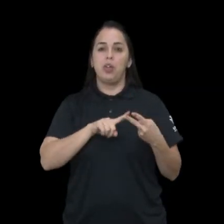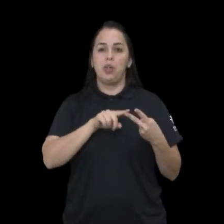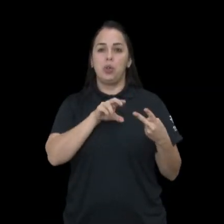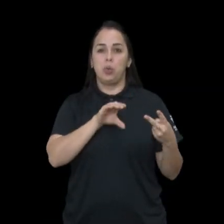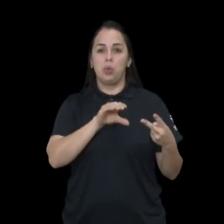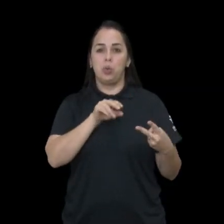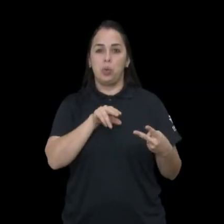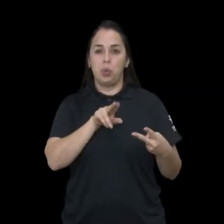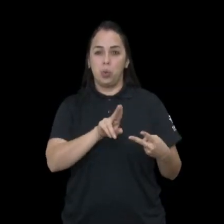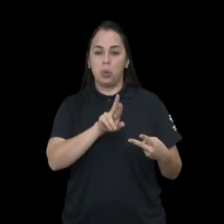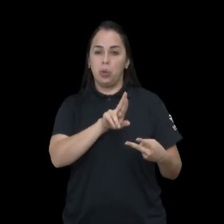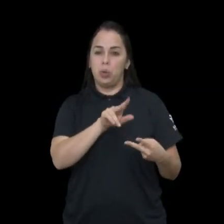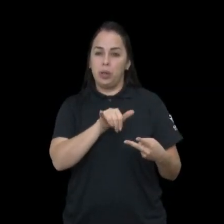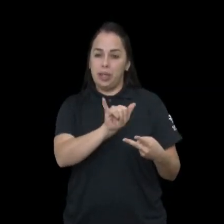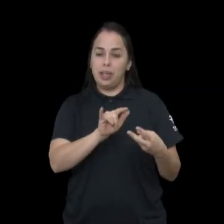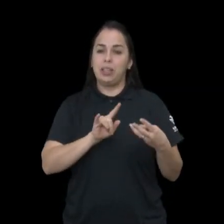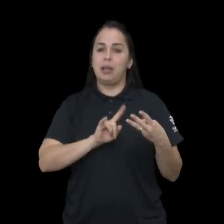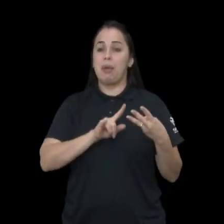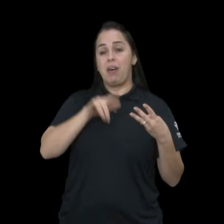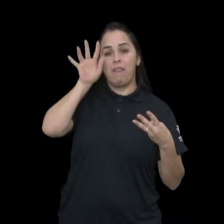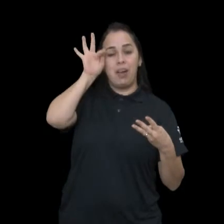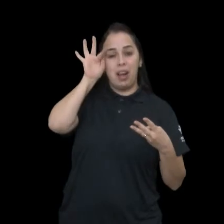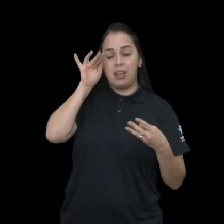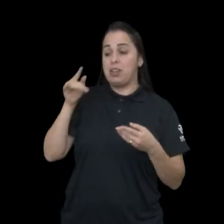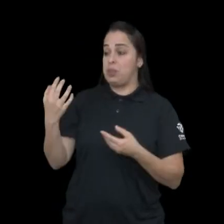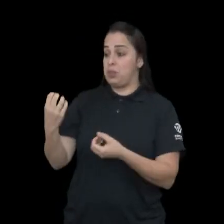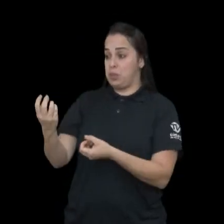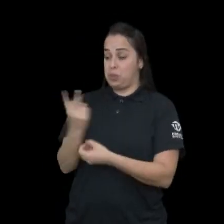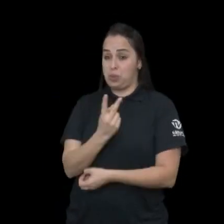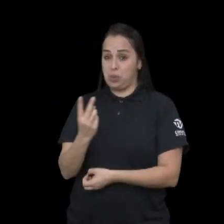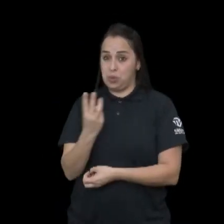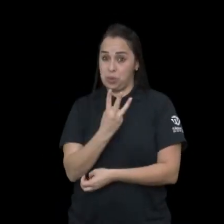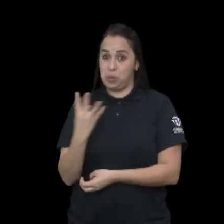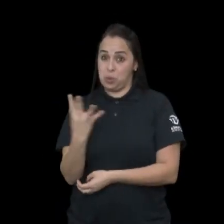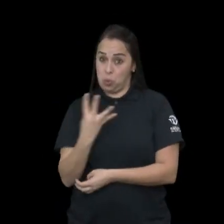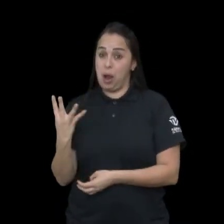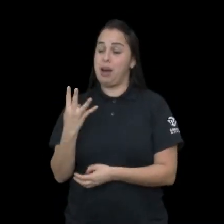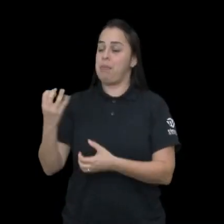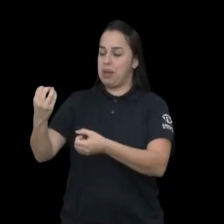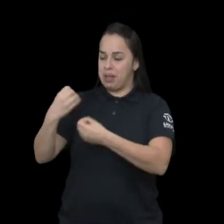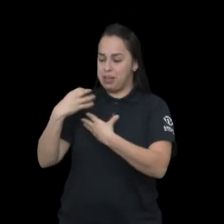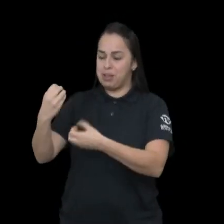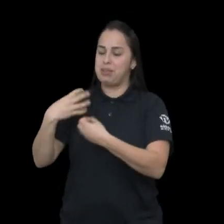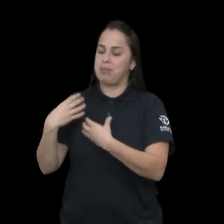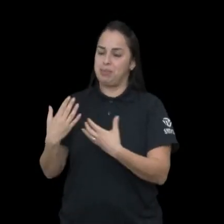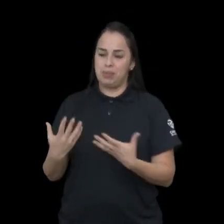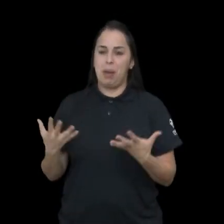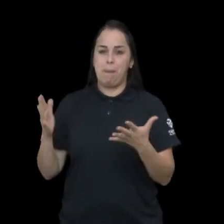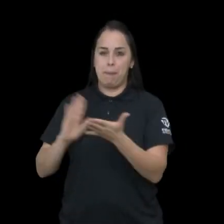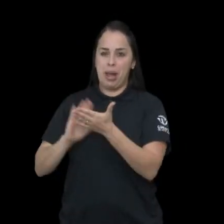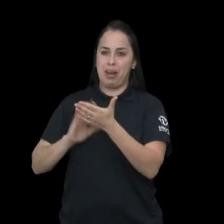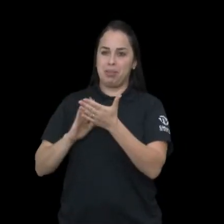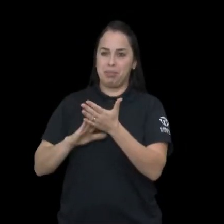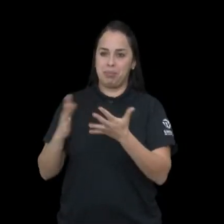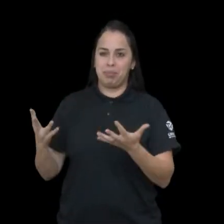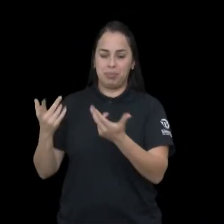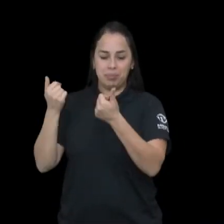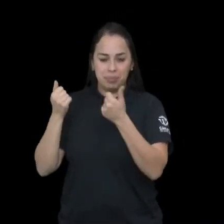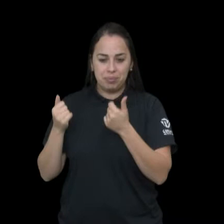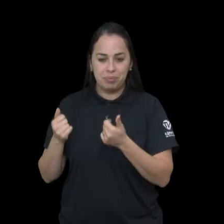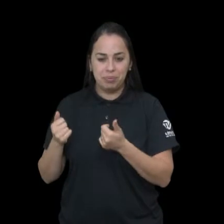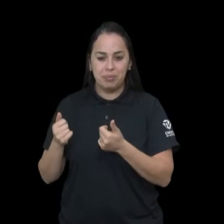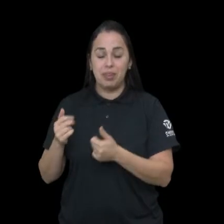fundamental, principalmente nas questões legais, né? O senhor era, além de um procurador, um grande professor. Parabéns, Dr. Ricardo, pela